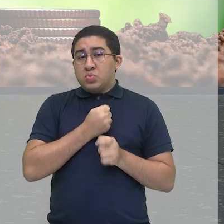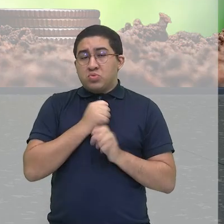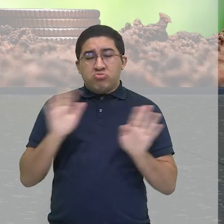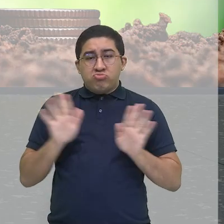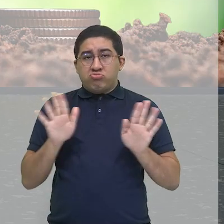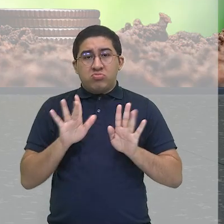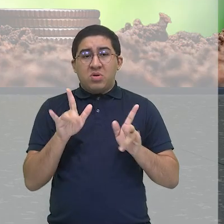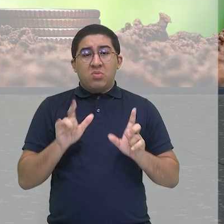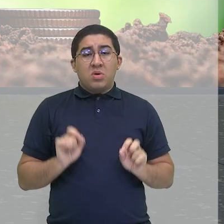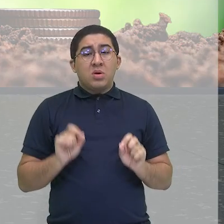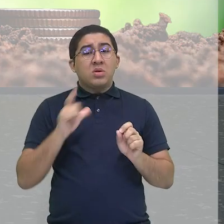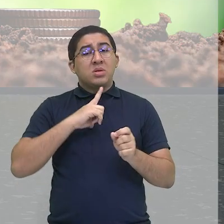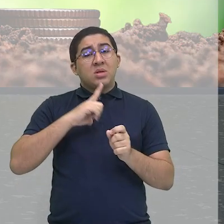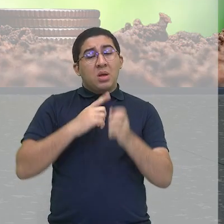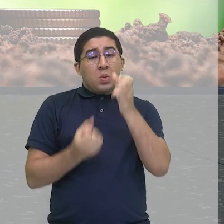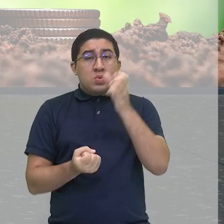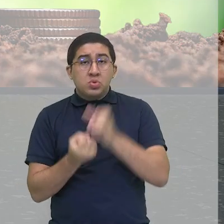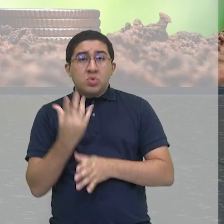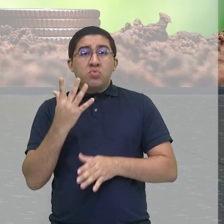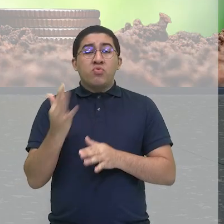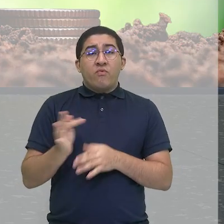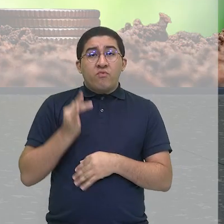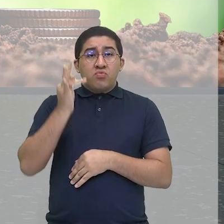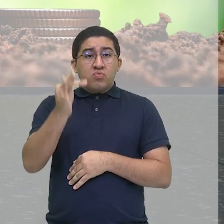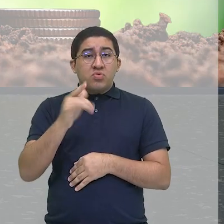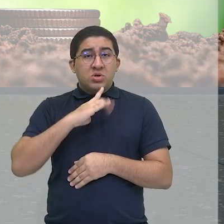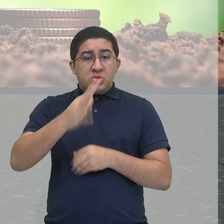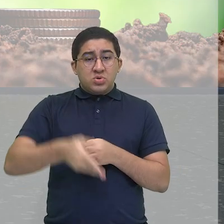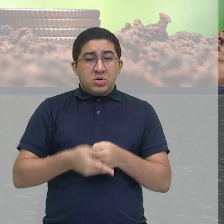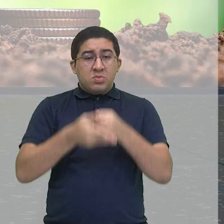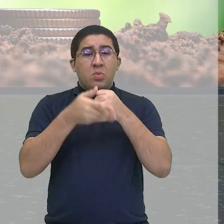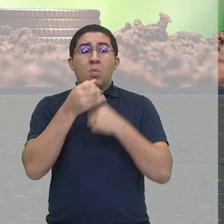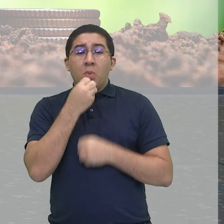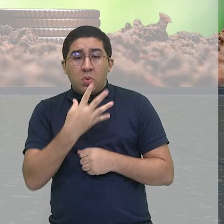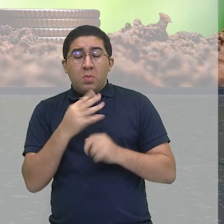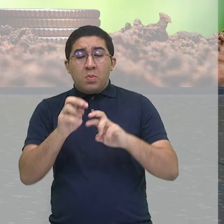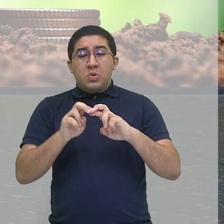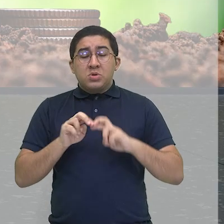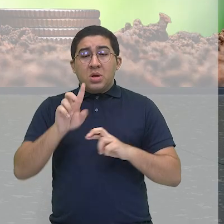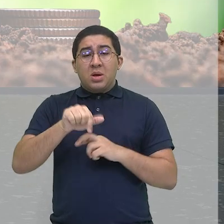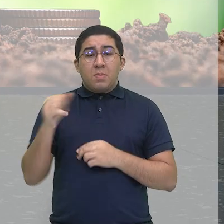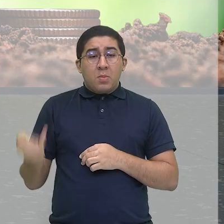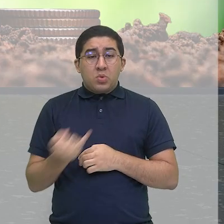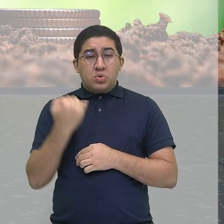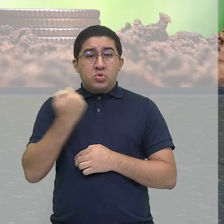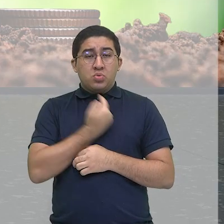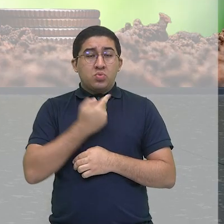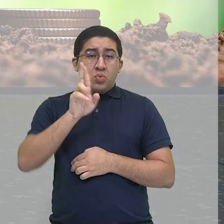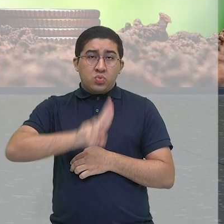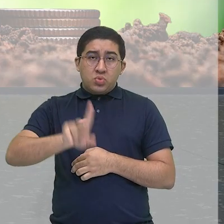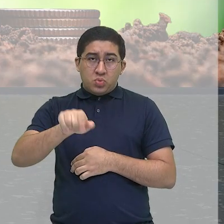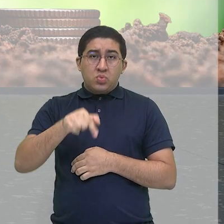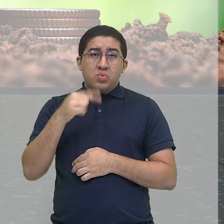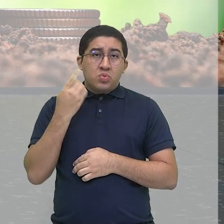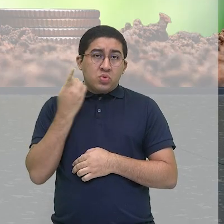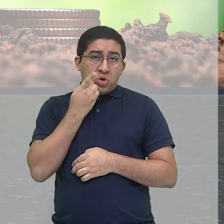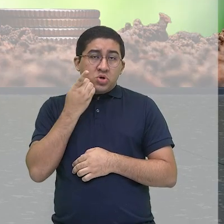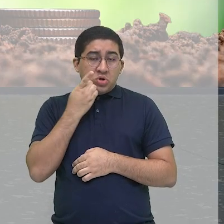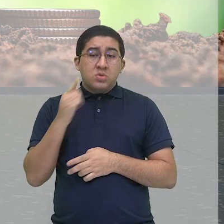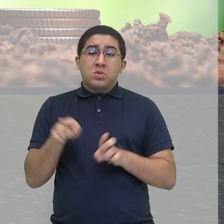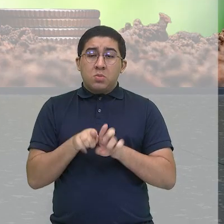sobre a construção de um futuro mais justo e sustentável. Por isso que é importante a gente aplicar ela no nosso dia e